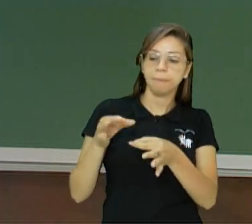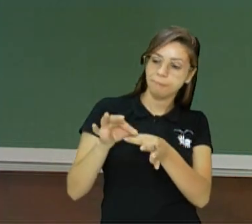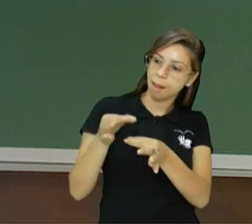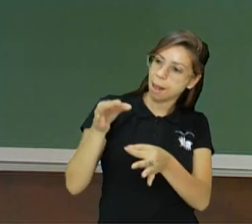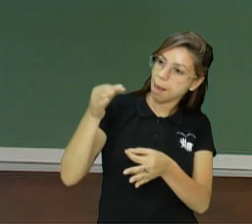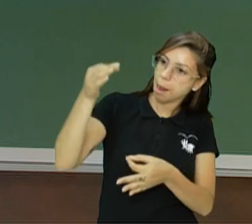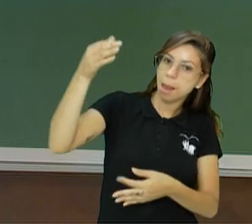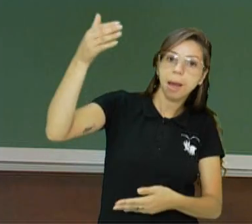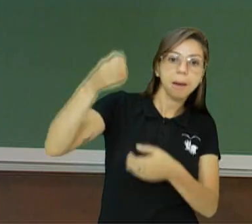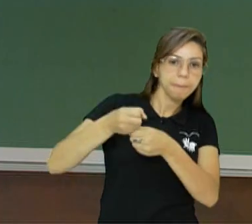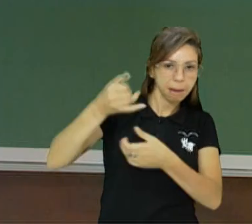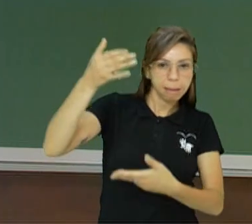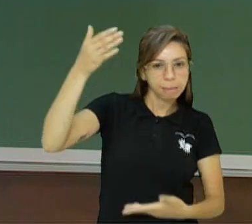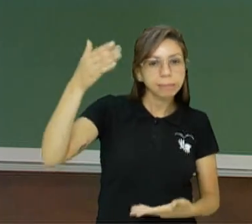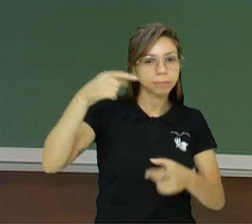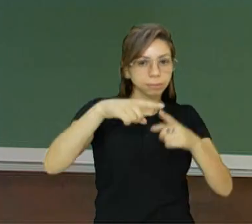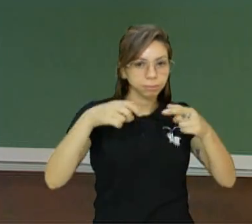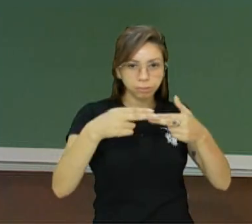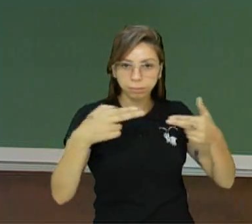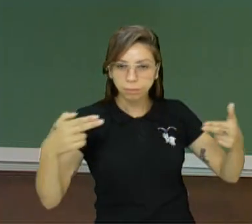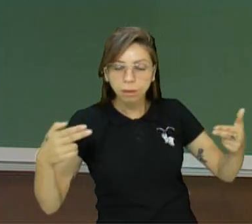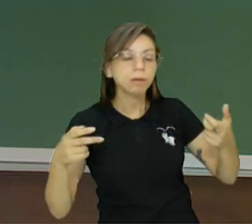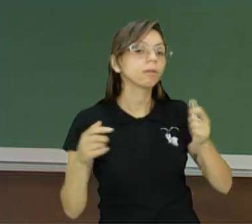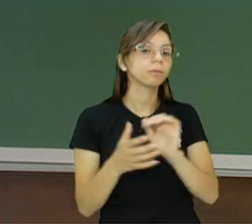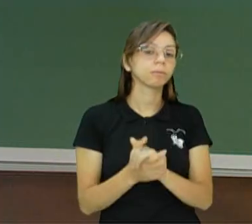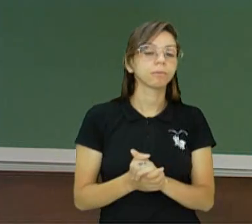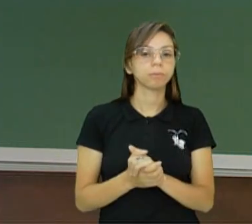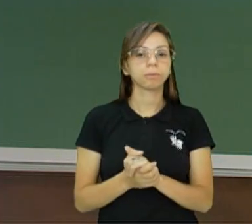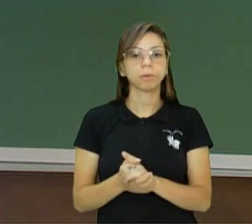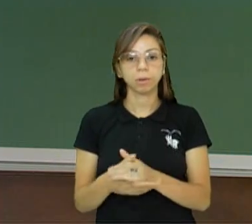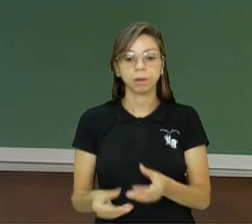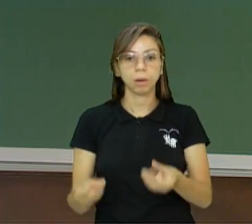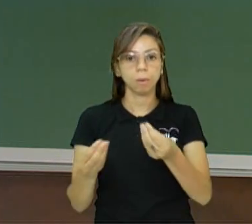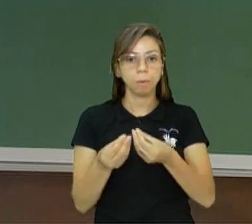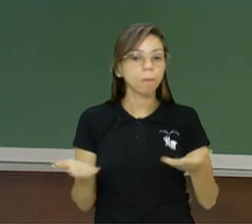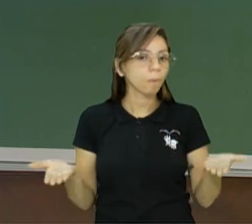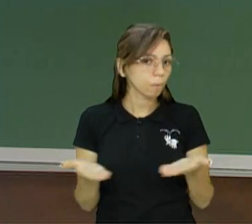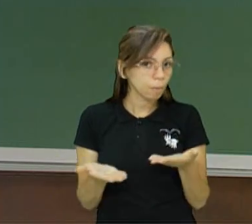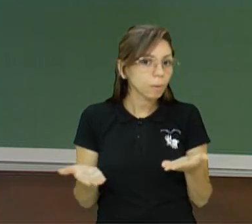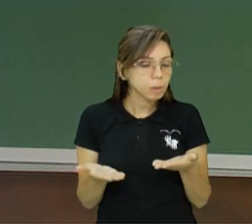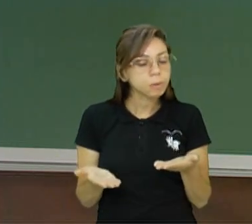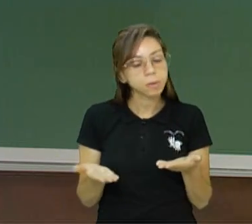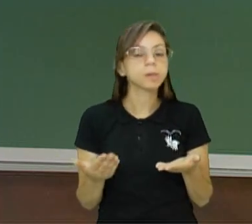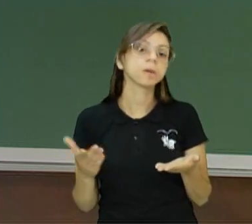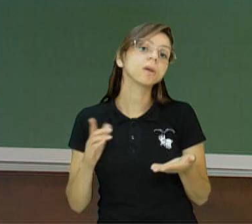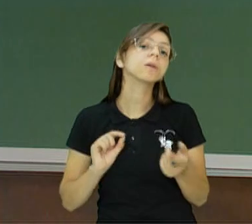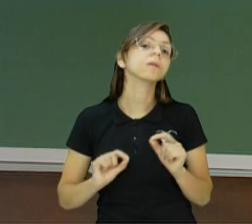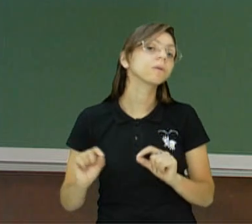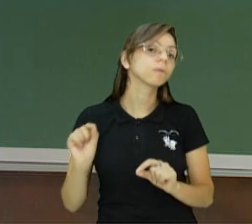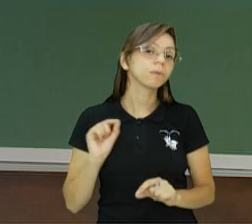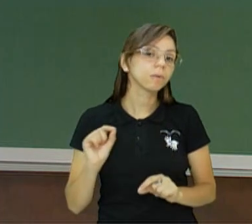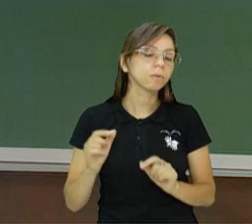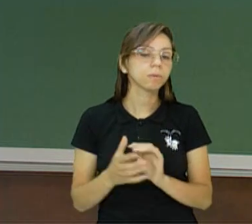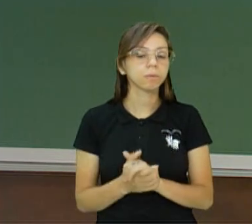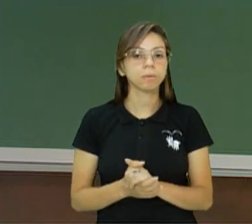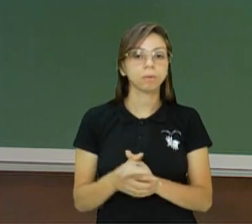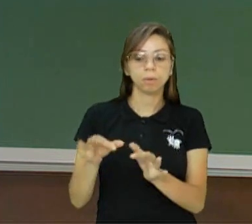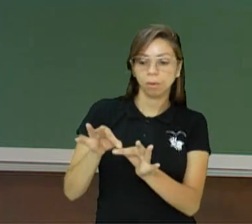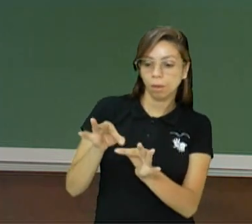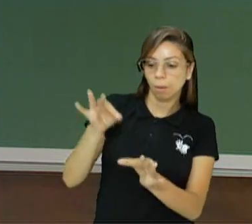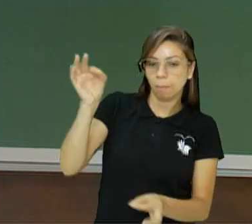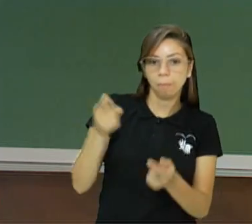passei para vocês e pedi para que vocês pegassem esse material para a aula de hoje? Então, o que era? Palito